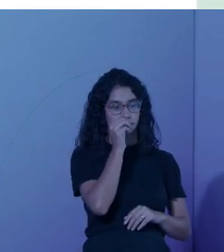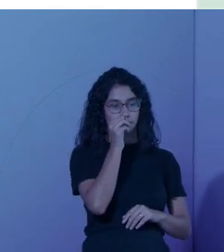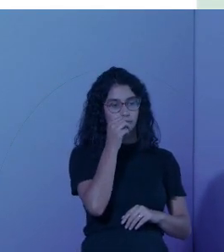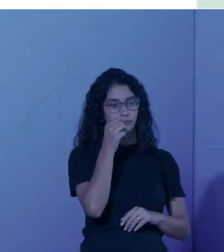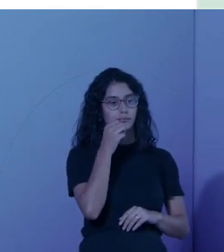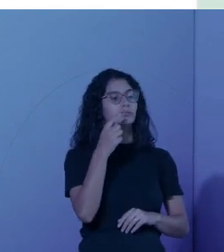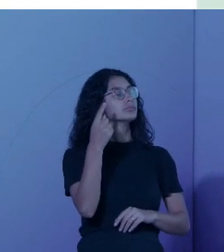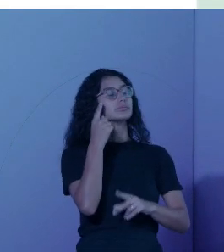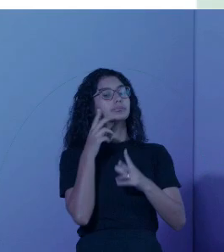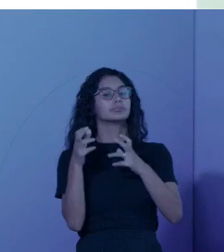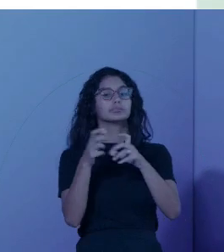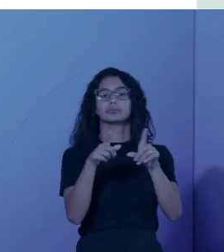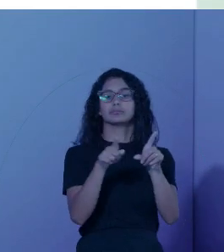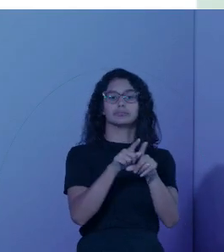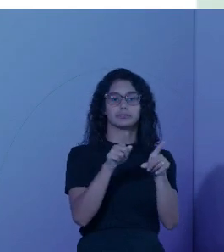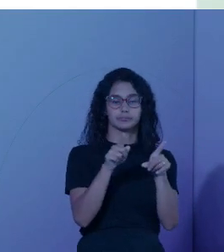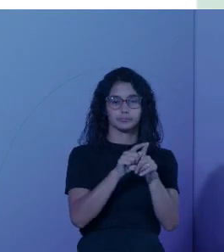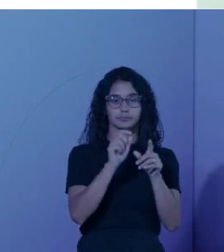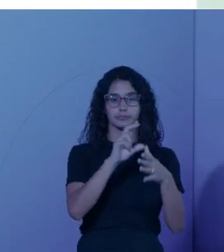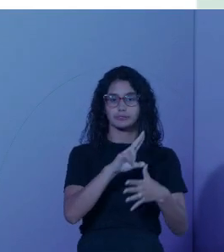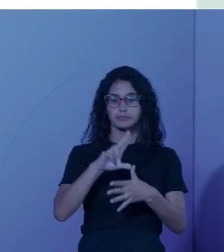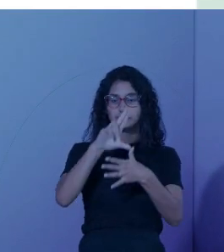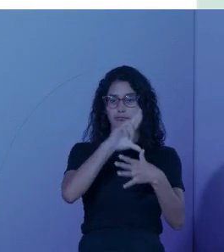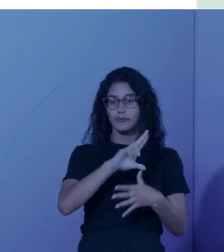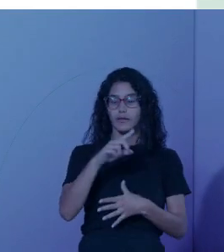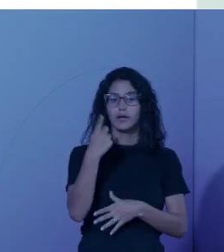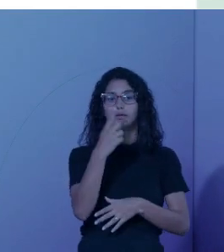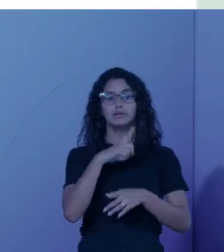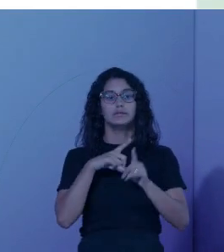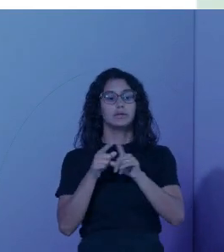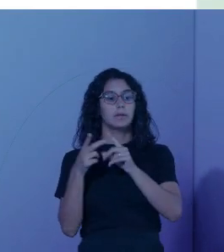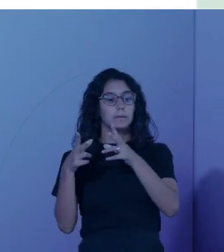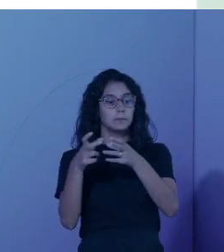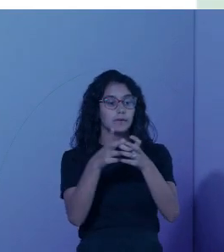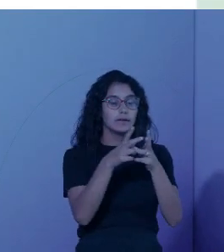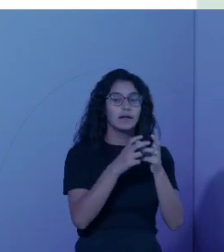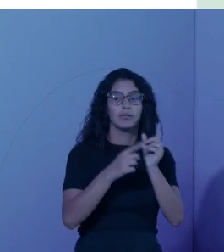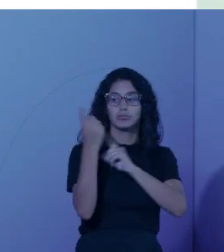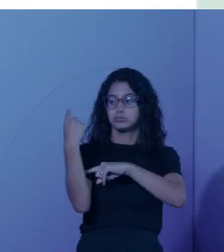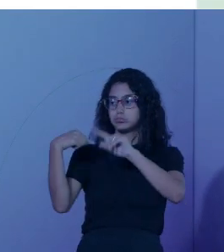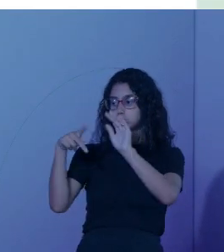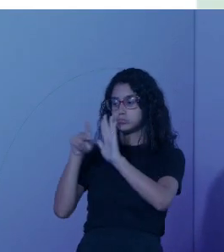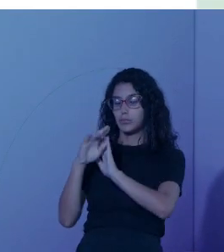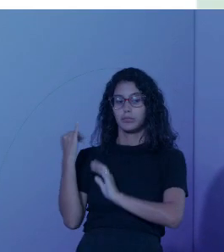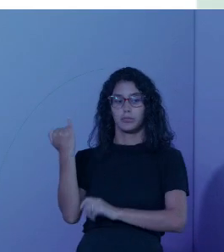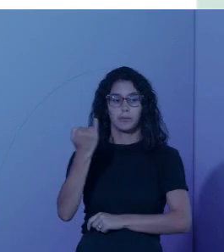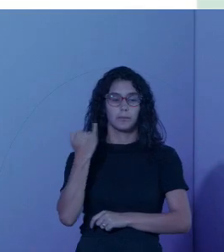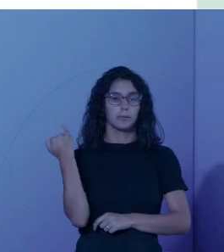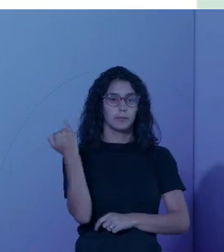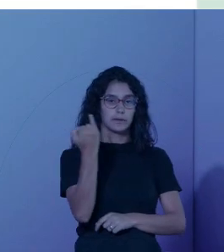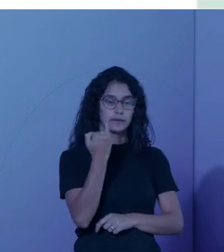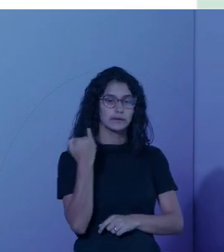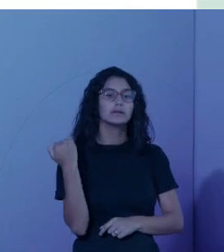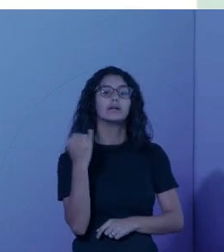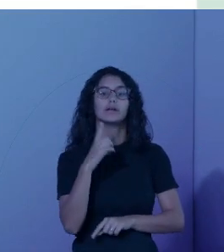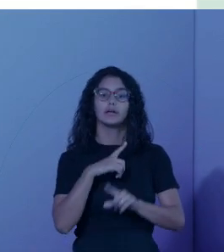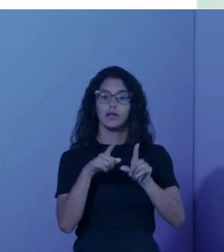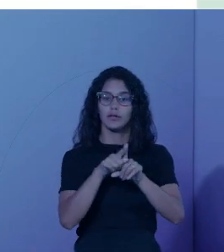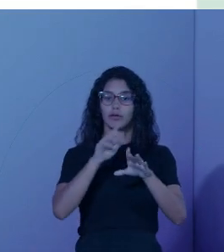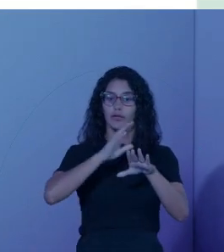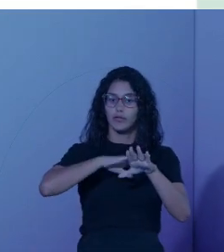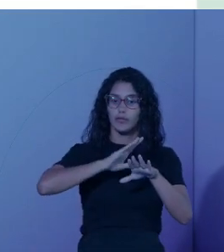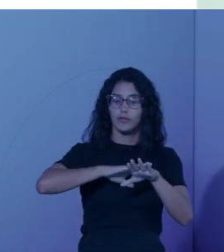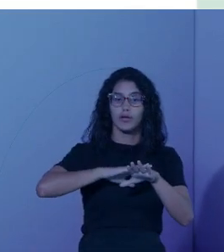Pensando na perspectiva da América Latina, né, a gente percebe um avanço extremamente relevante, extremamente